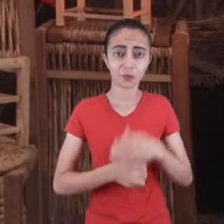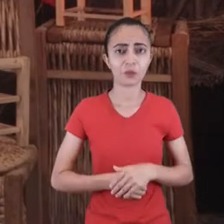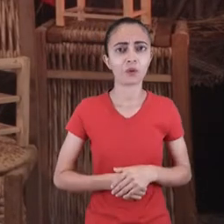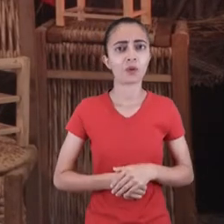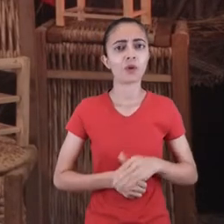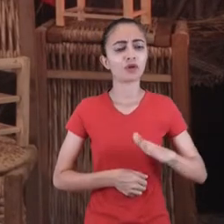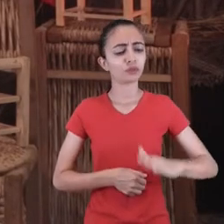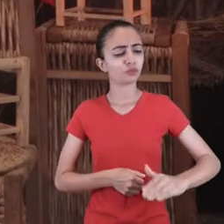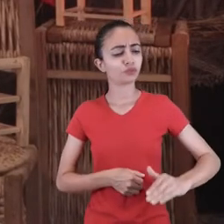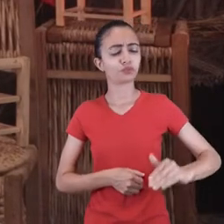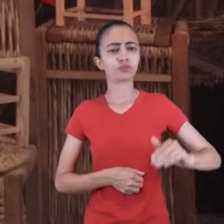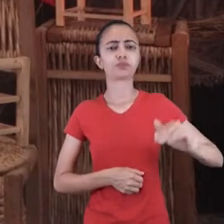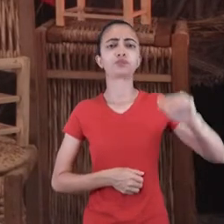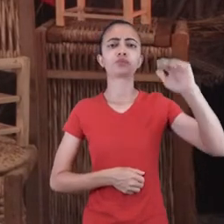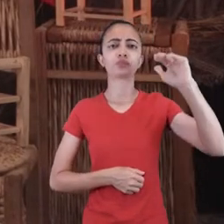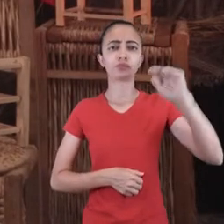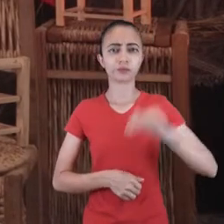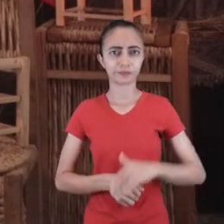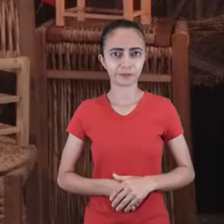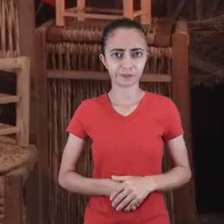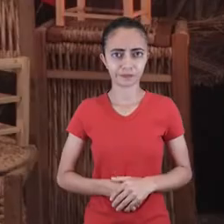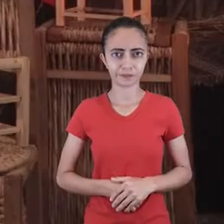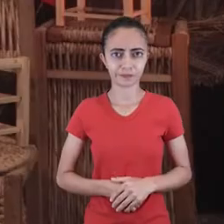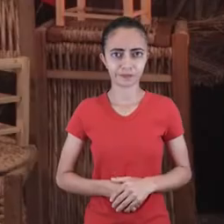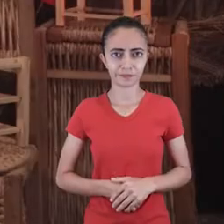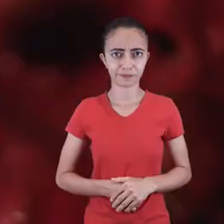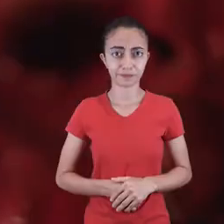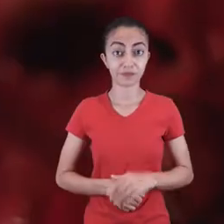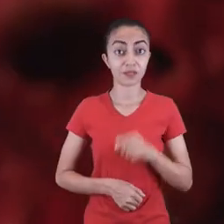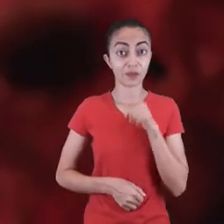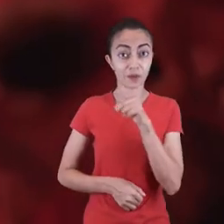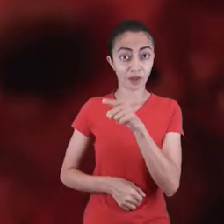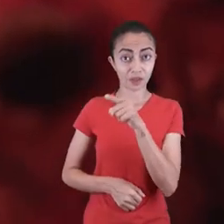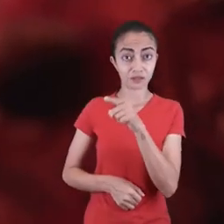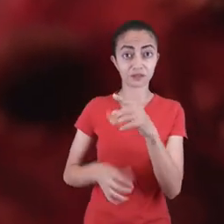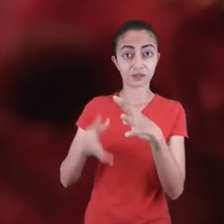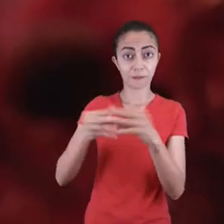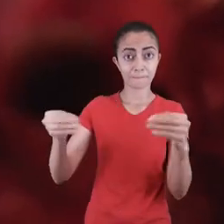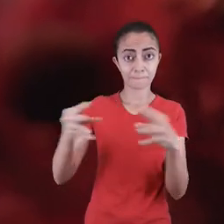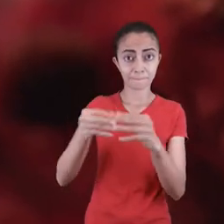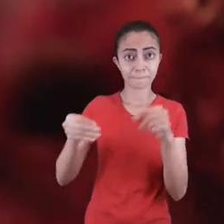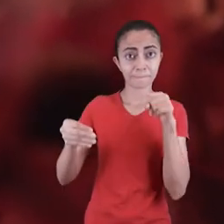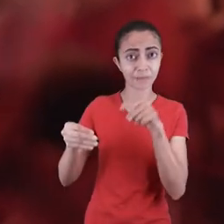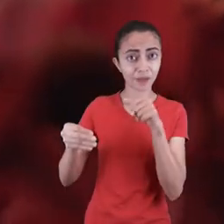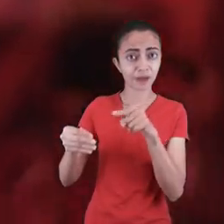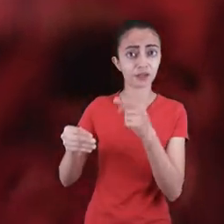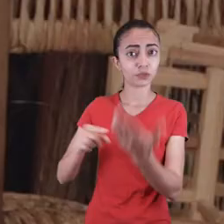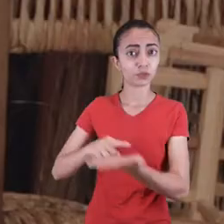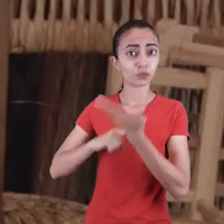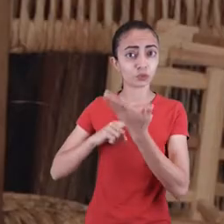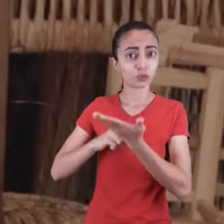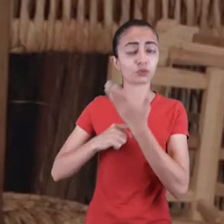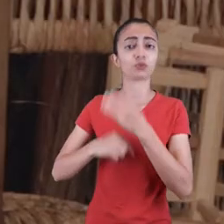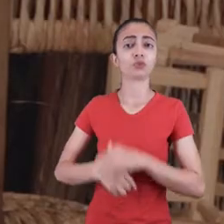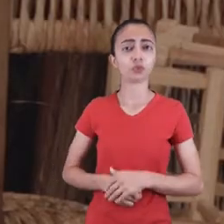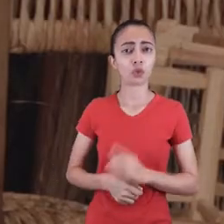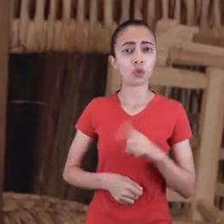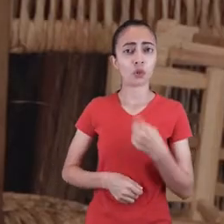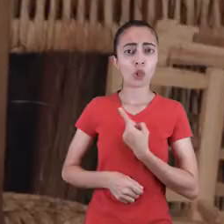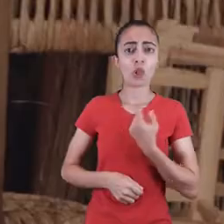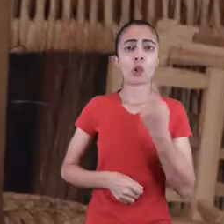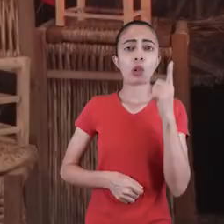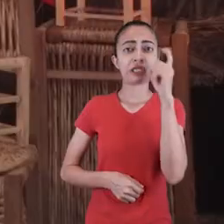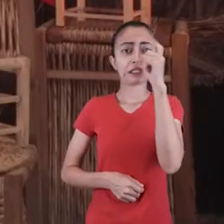trabalhar desde pequenininha. Foi essa palha aqui que tirou a gente do fundo